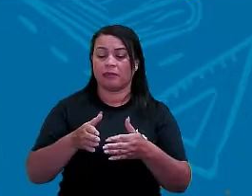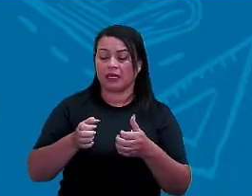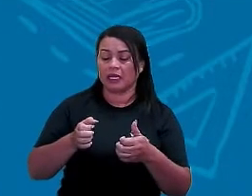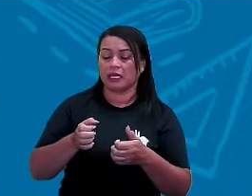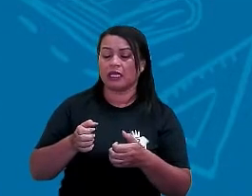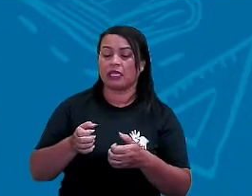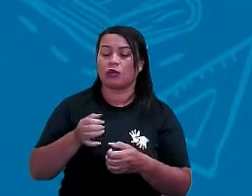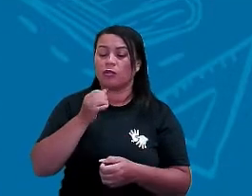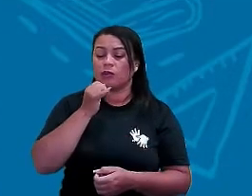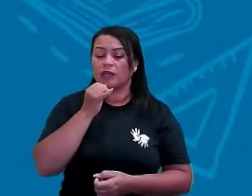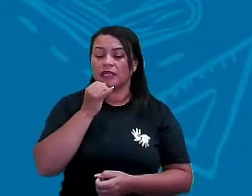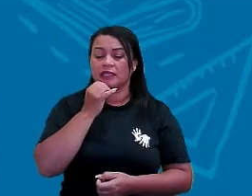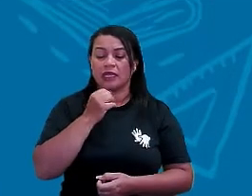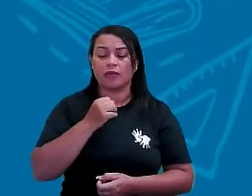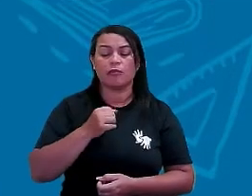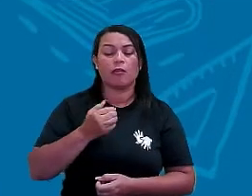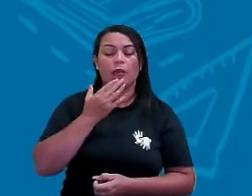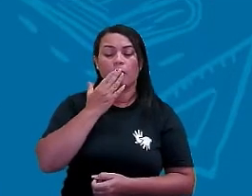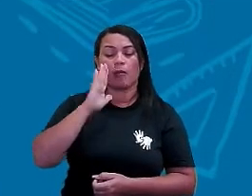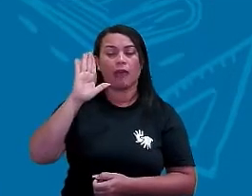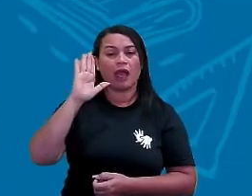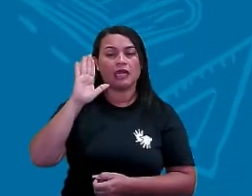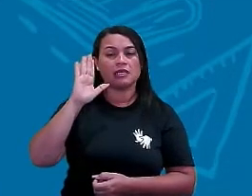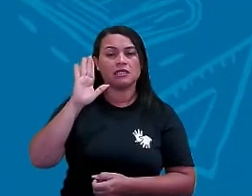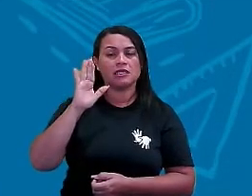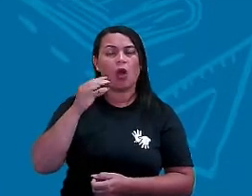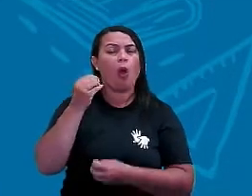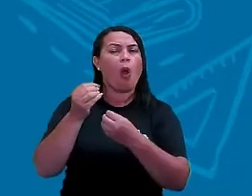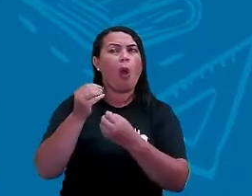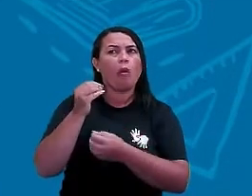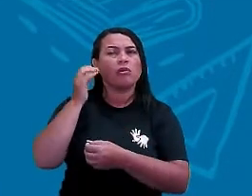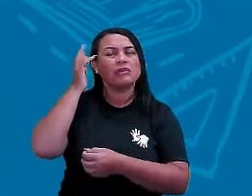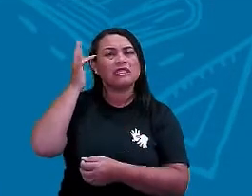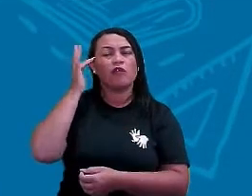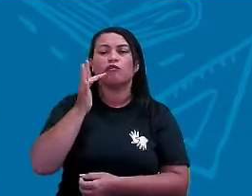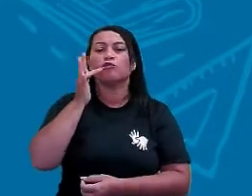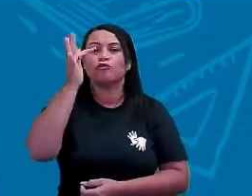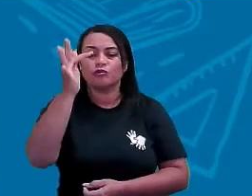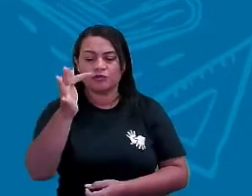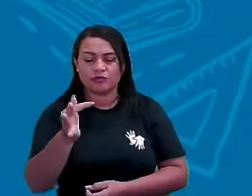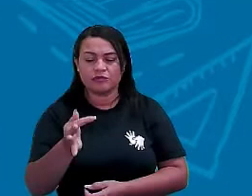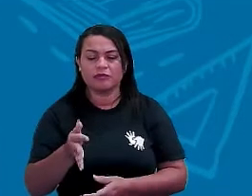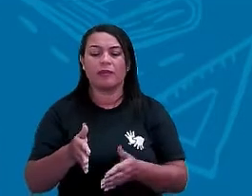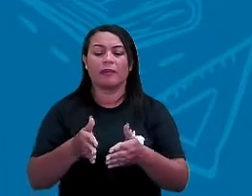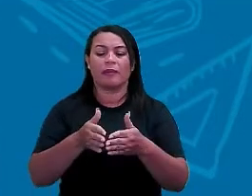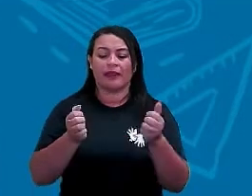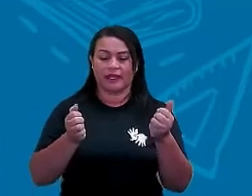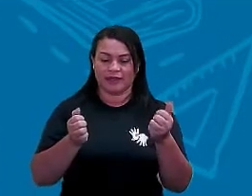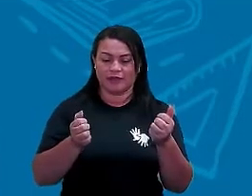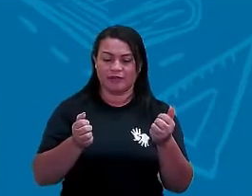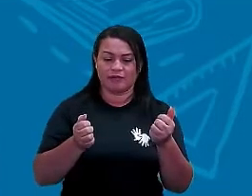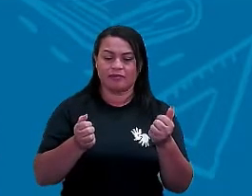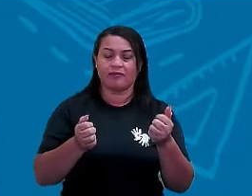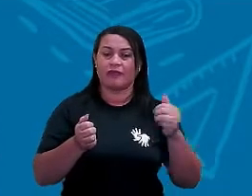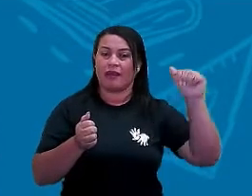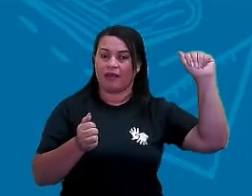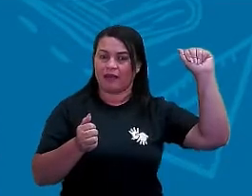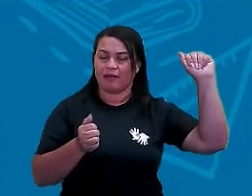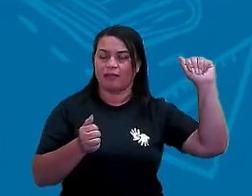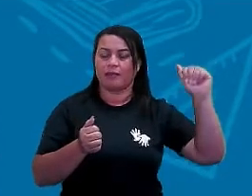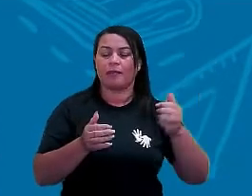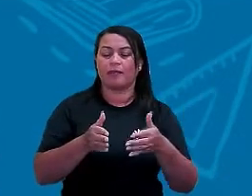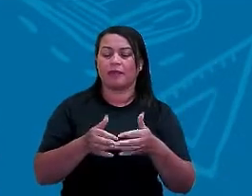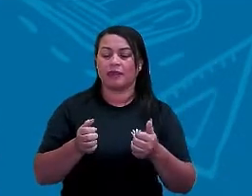previsão. Vamos pensar um pouco? Tchan, tchan, tchan, tchan. Pedido, a primeira.